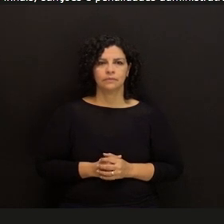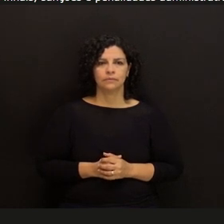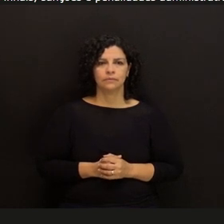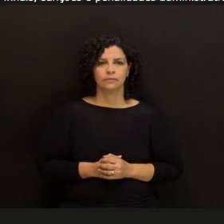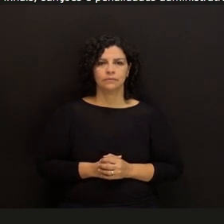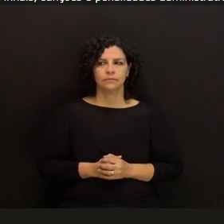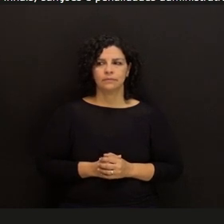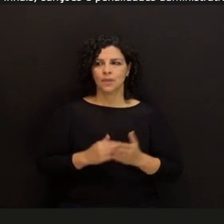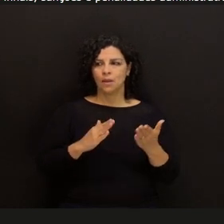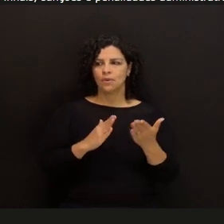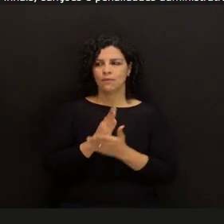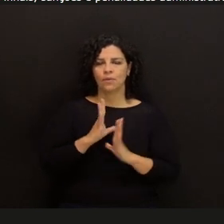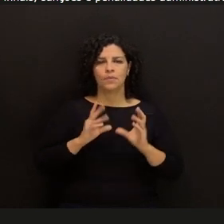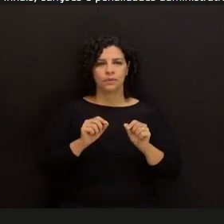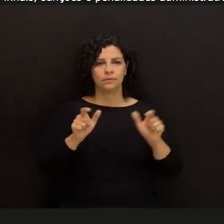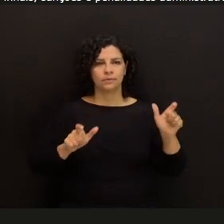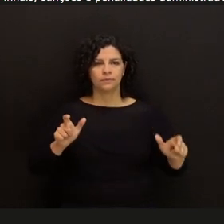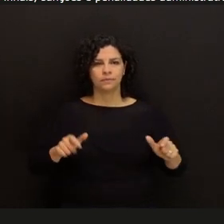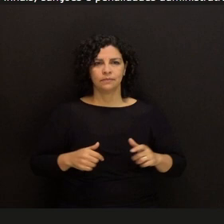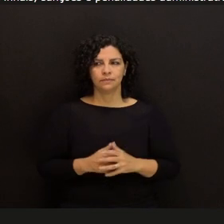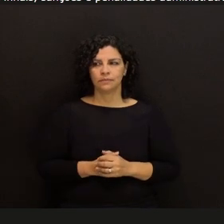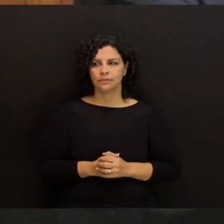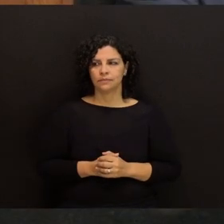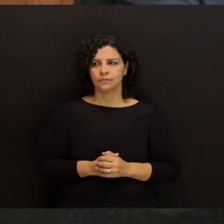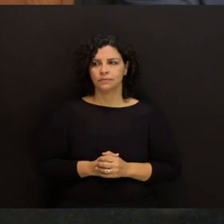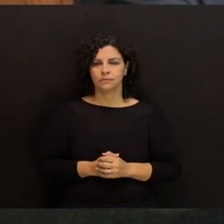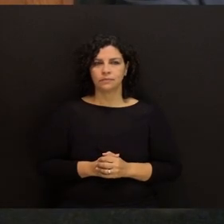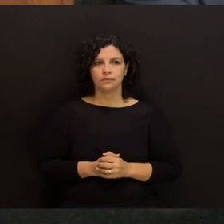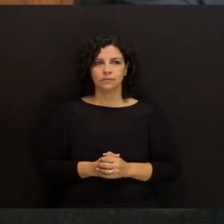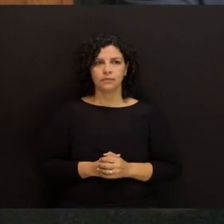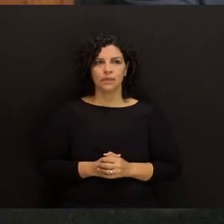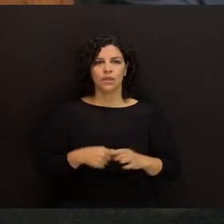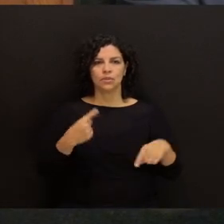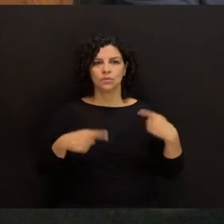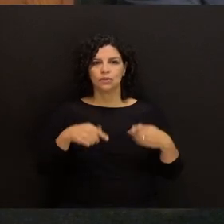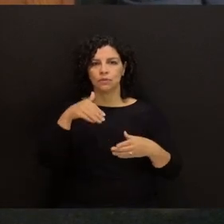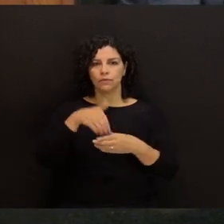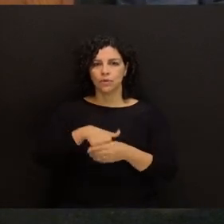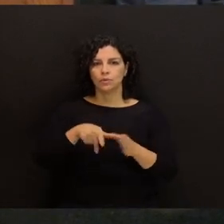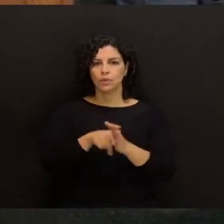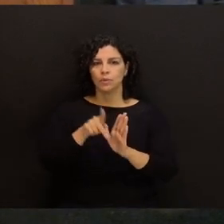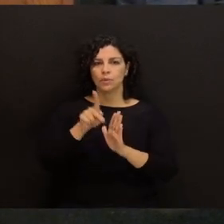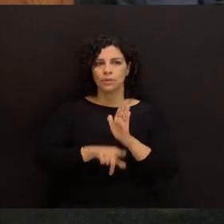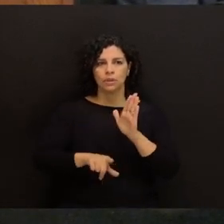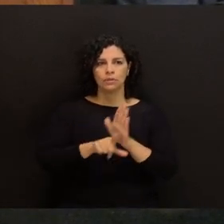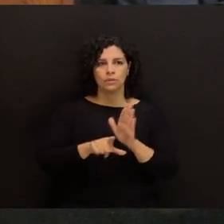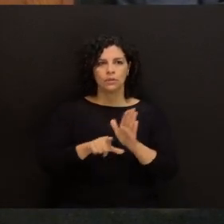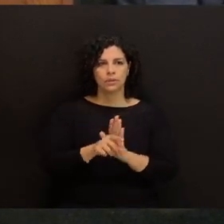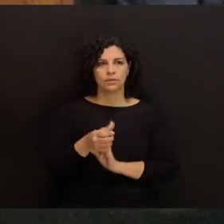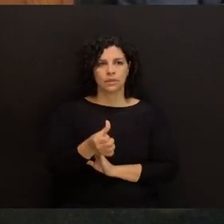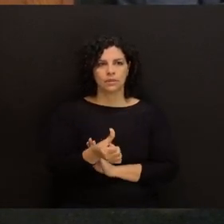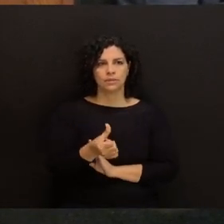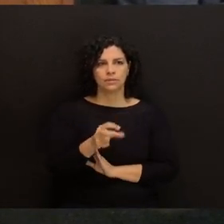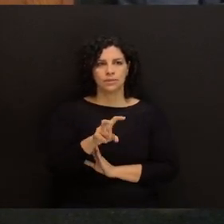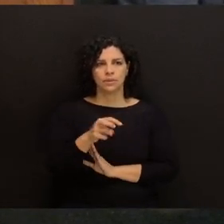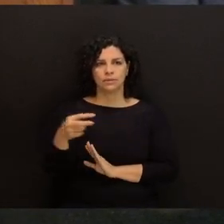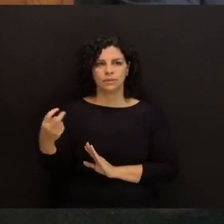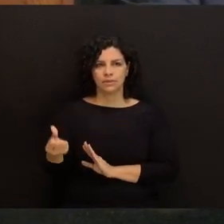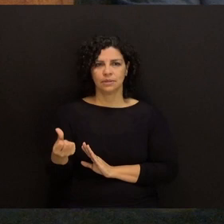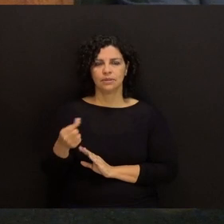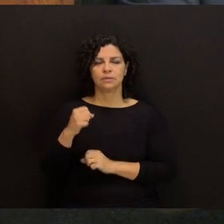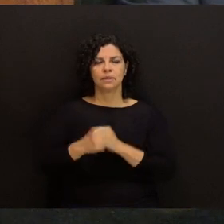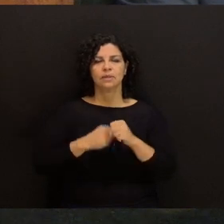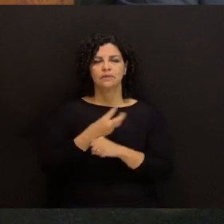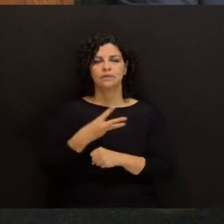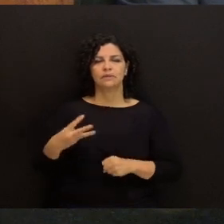aprovado pela unanimidade dos Presentes primeiro turno de discussão e votação do projeto de lei número 656 de